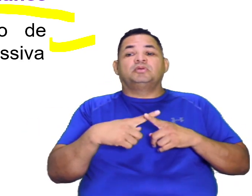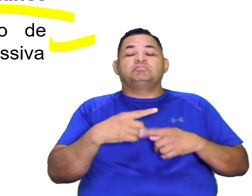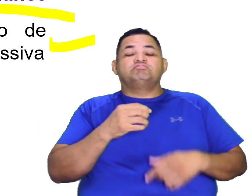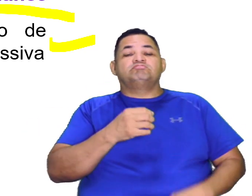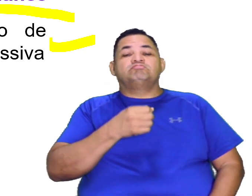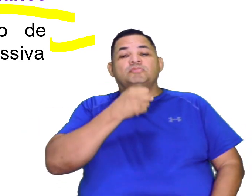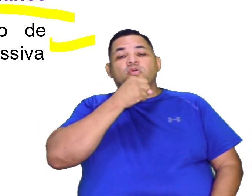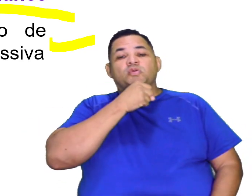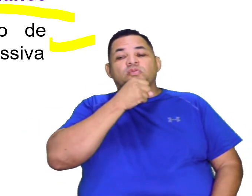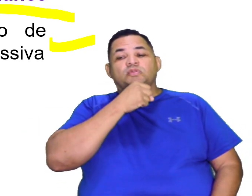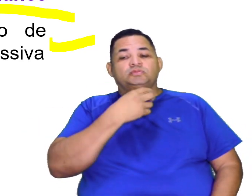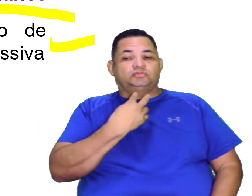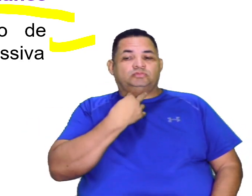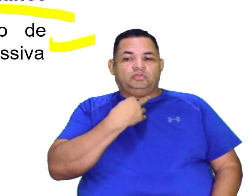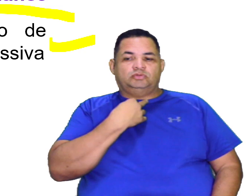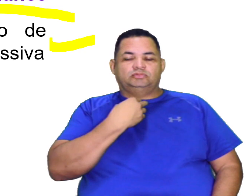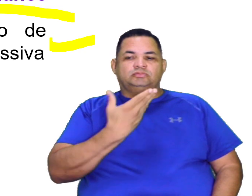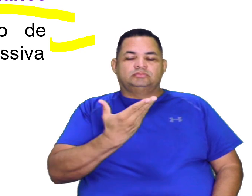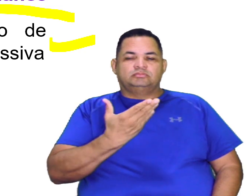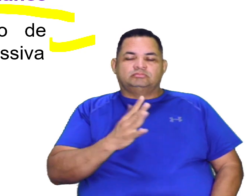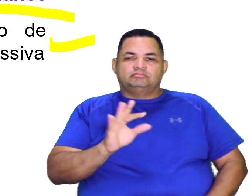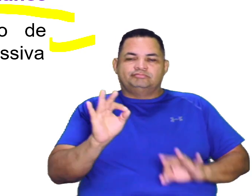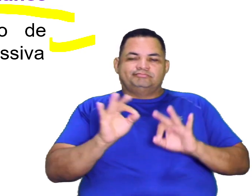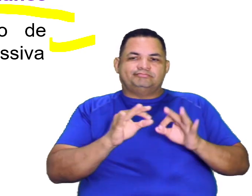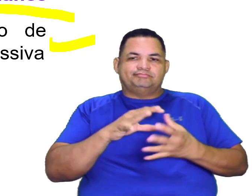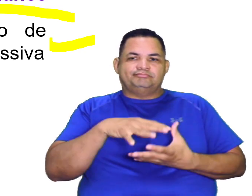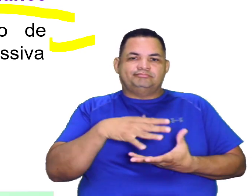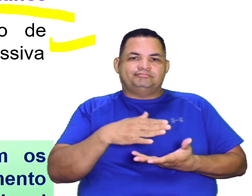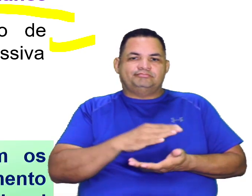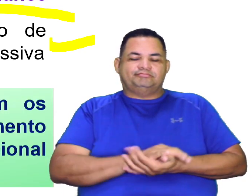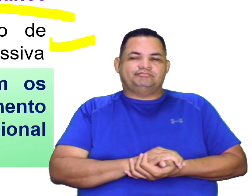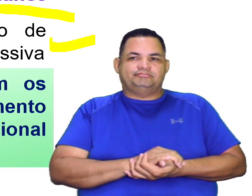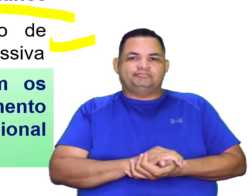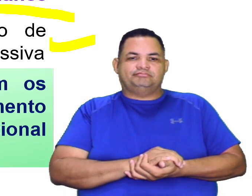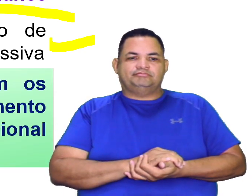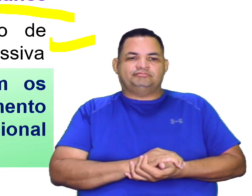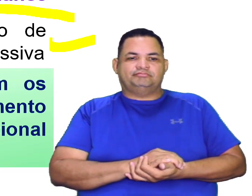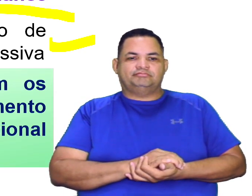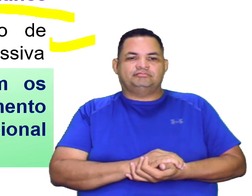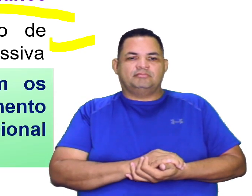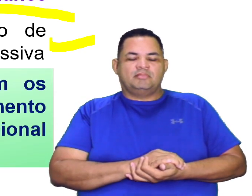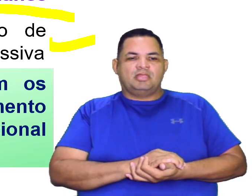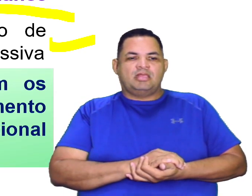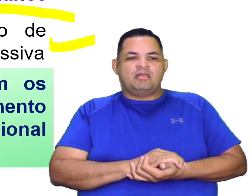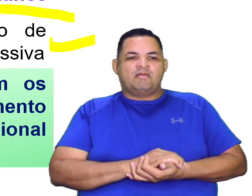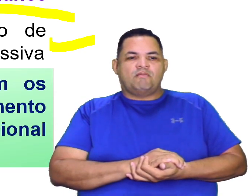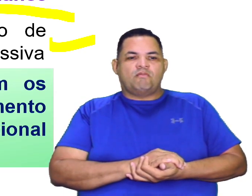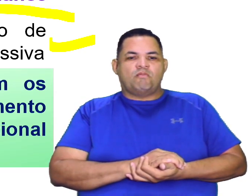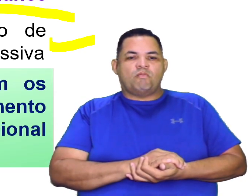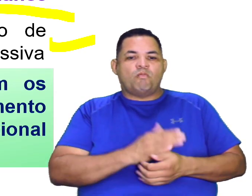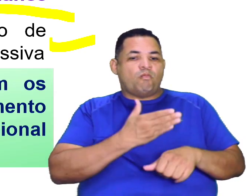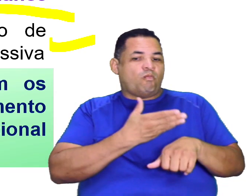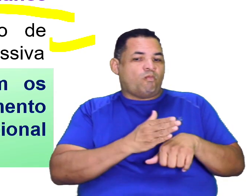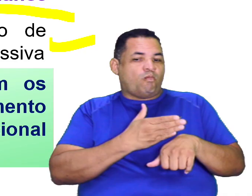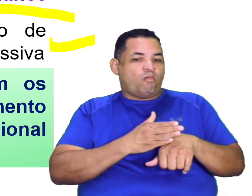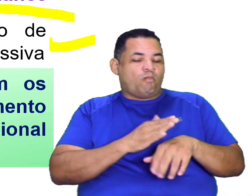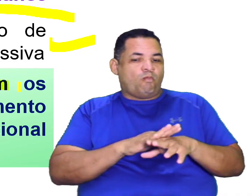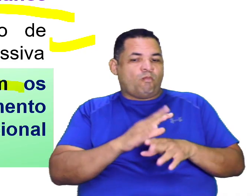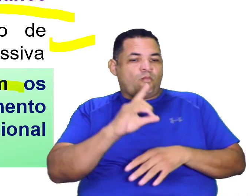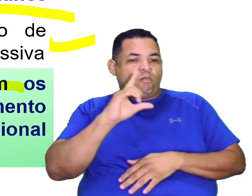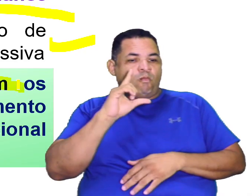os idosos não podem, né? Então, o exercício físico, de uma forma geral, ele vai fazer isso. E aí, esses exercícios